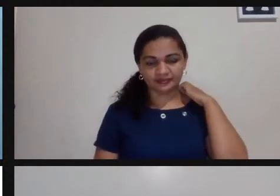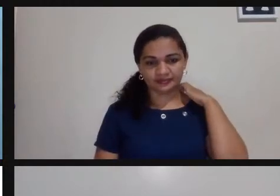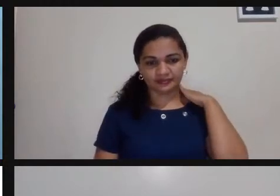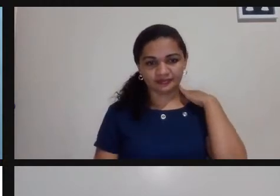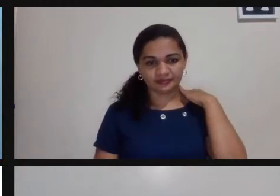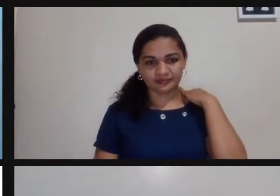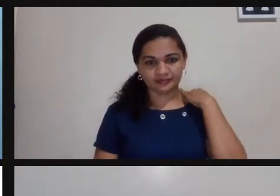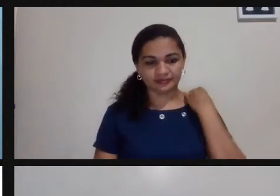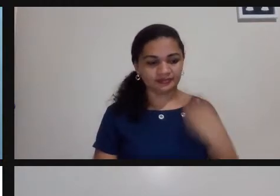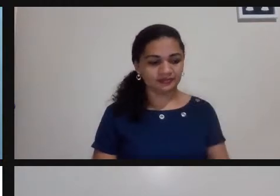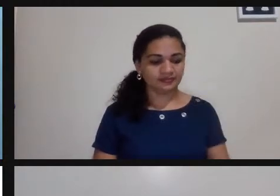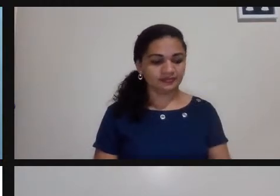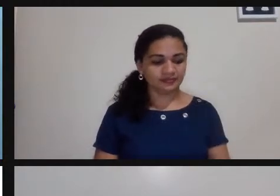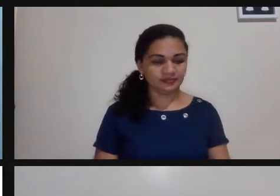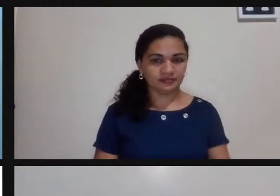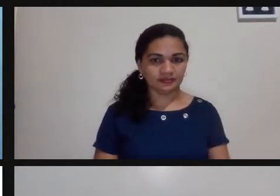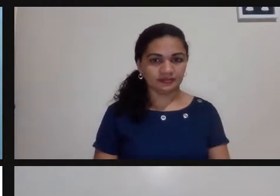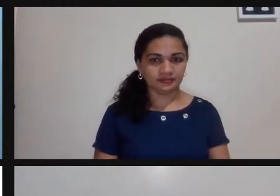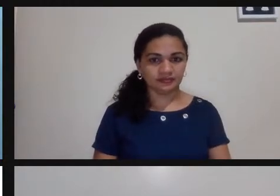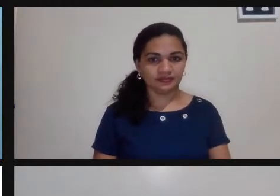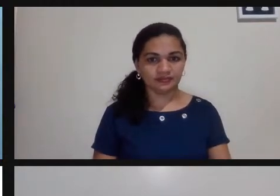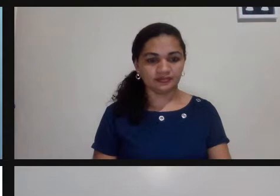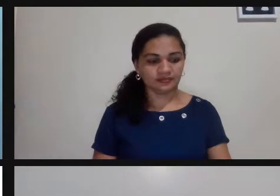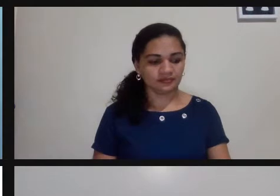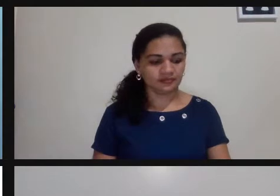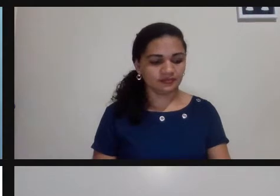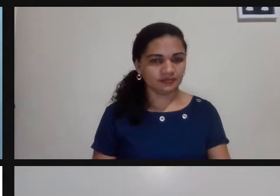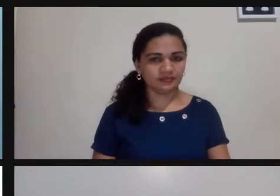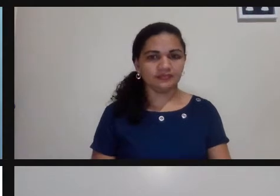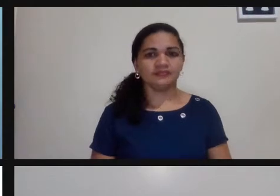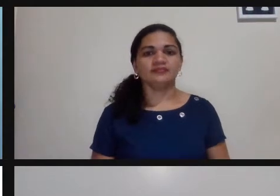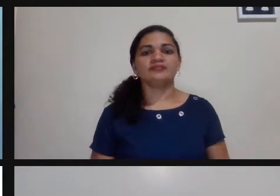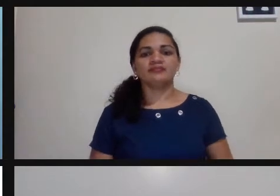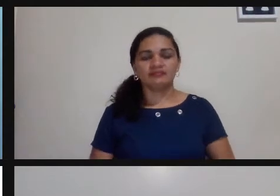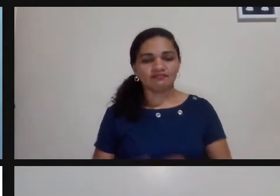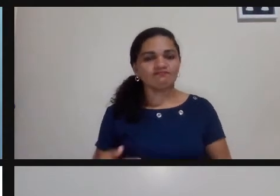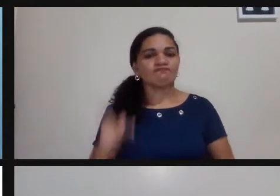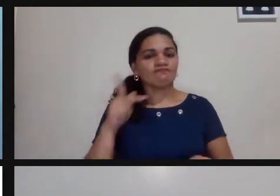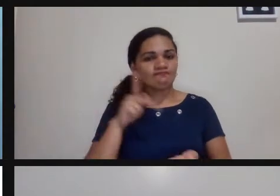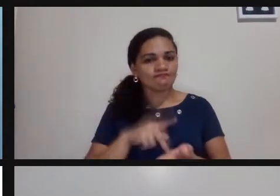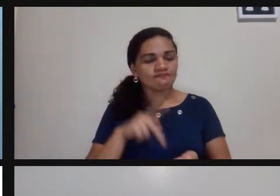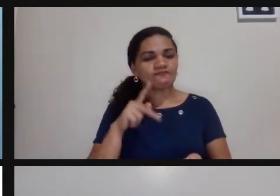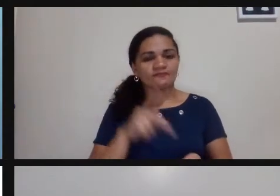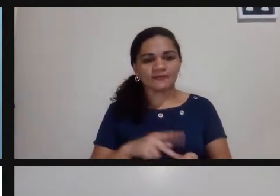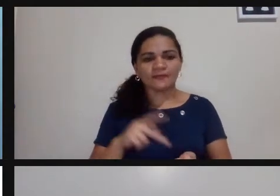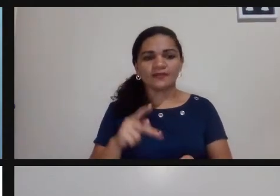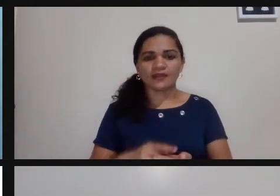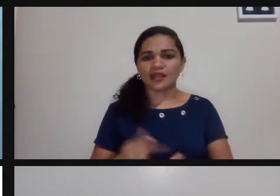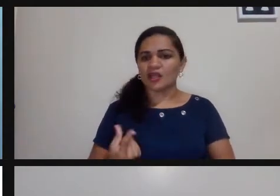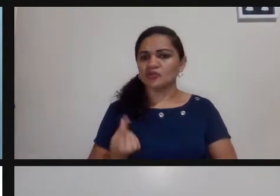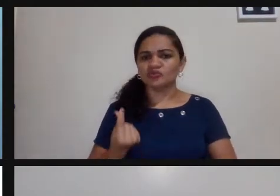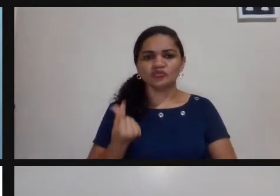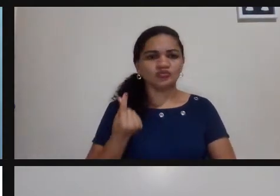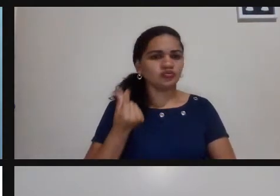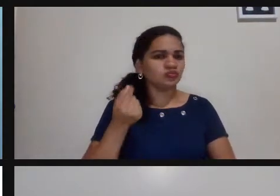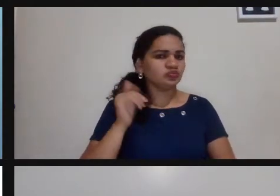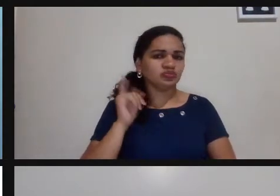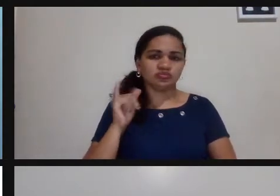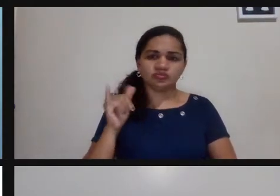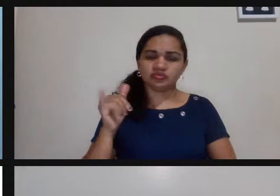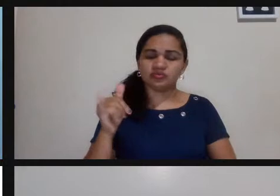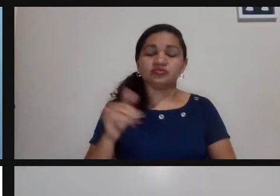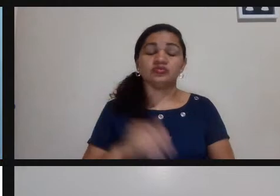a verdade né exatamente por isso que a conta tá vindo alta e